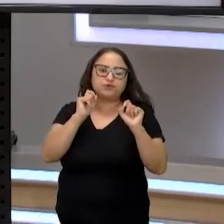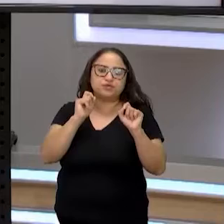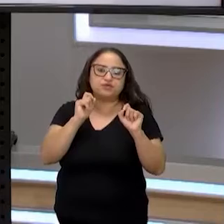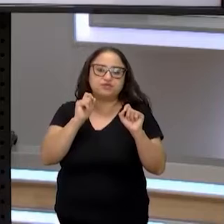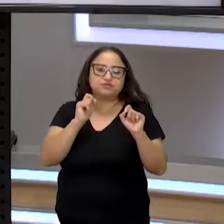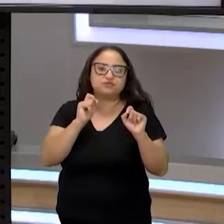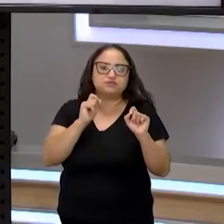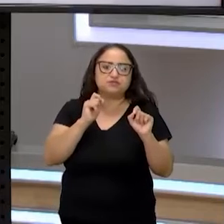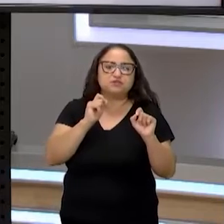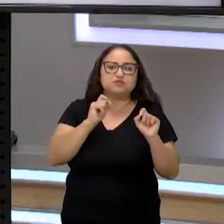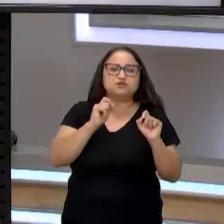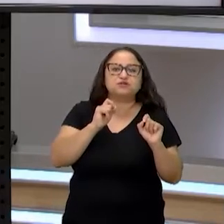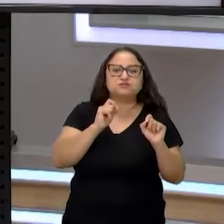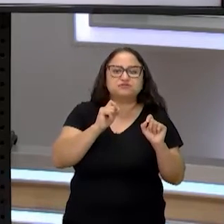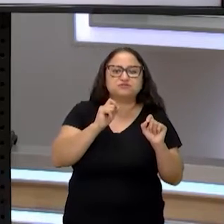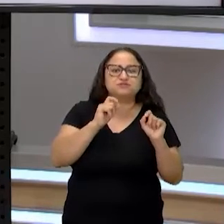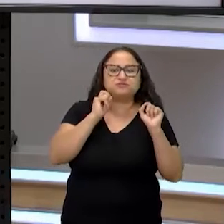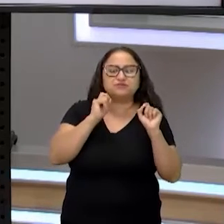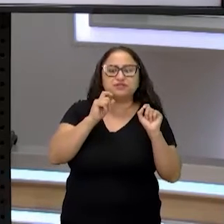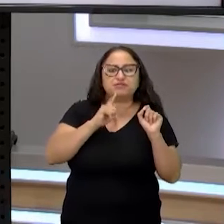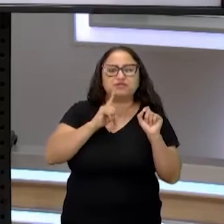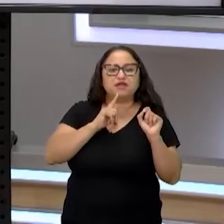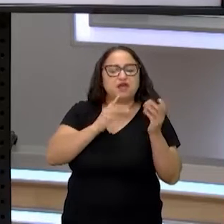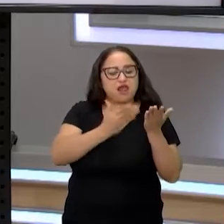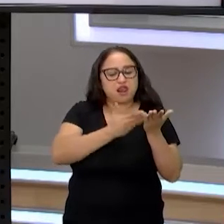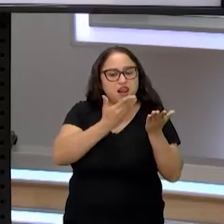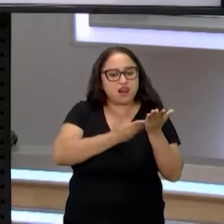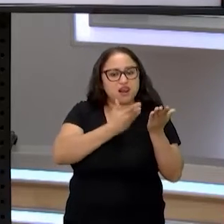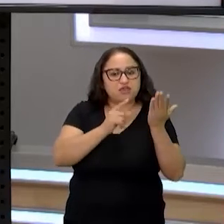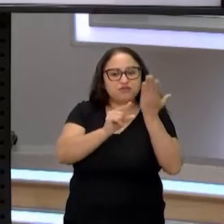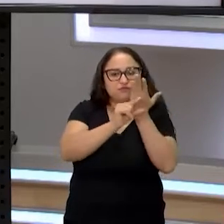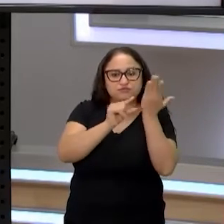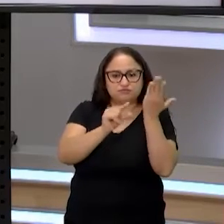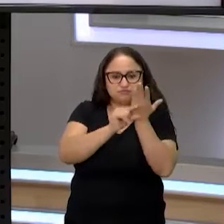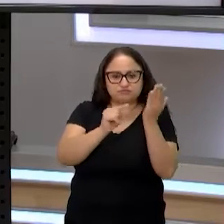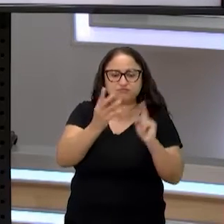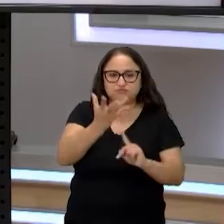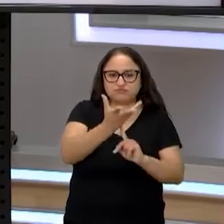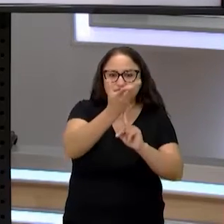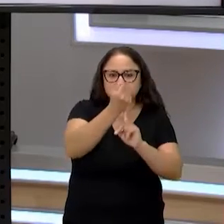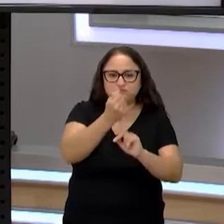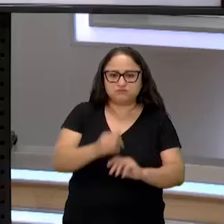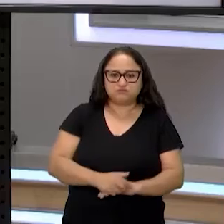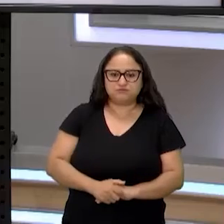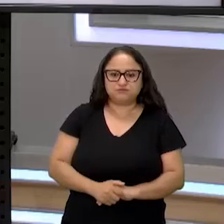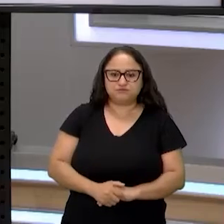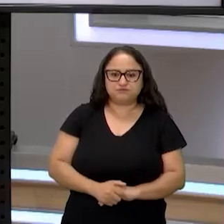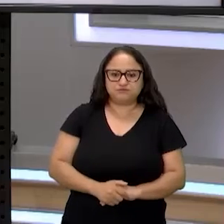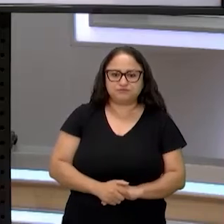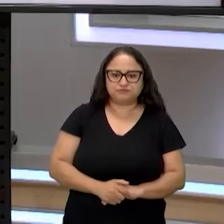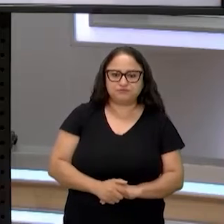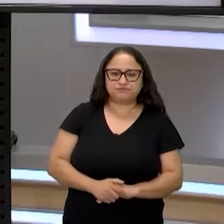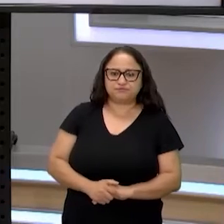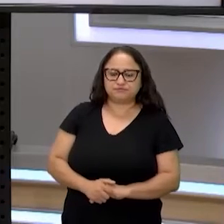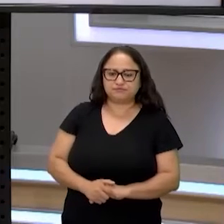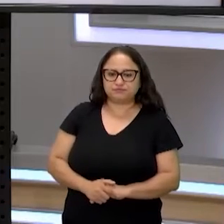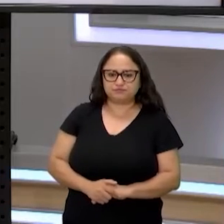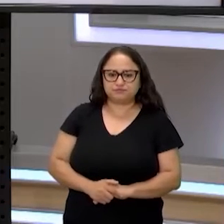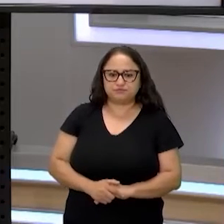chamado livro de artista. Oh, peraí, só um momentinho, gente? Eu vou ter que voltar aqui. Opa, agora